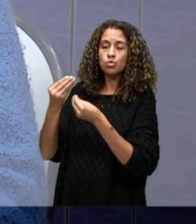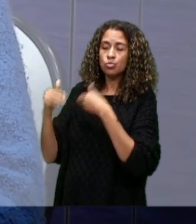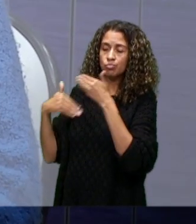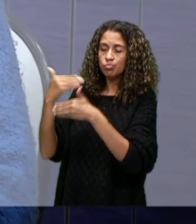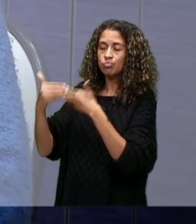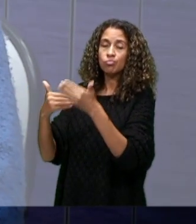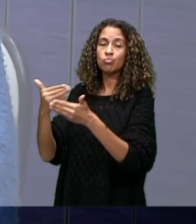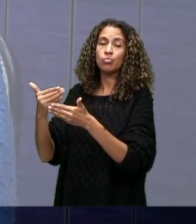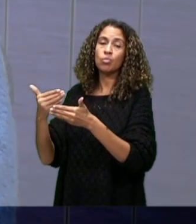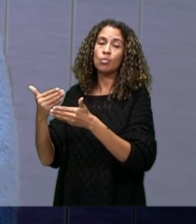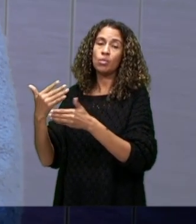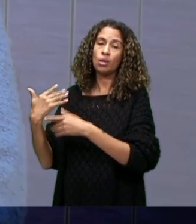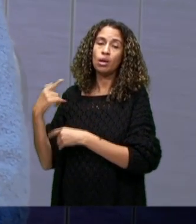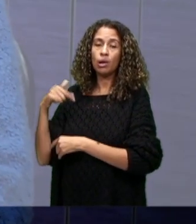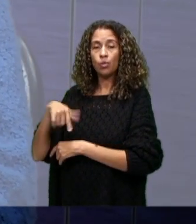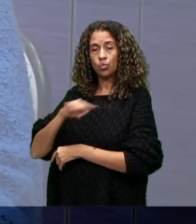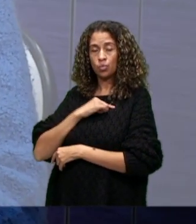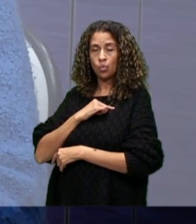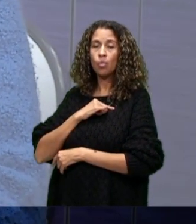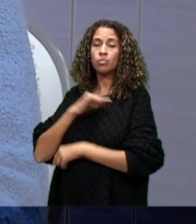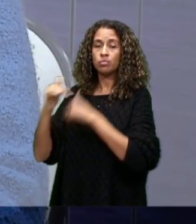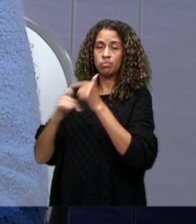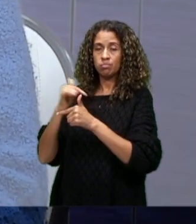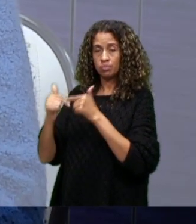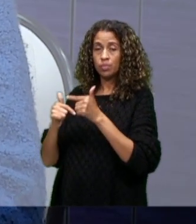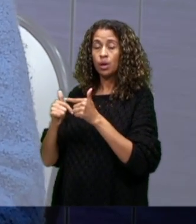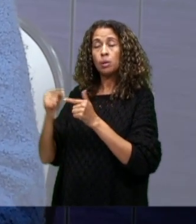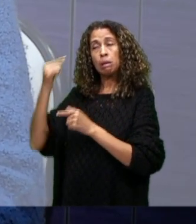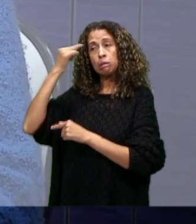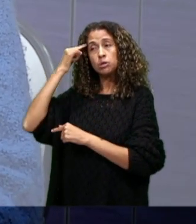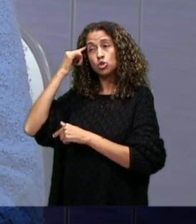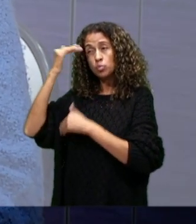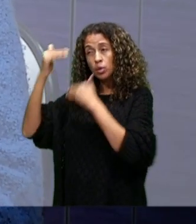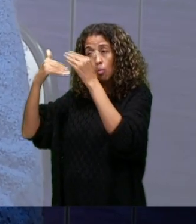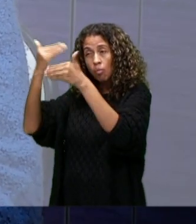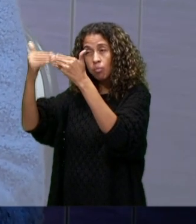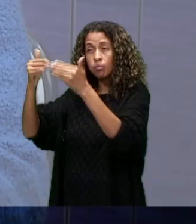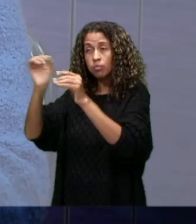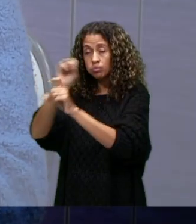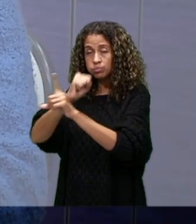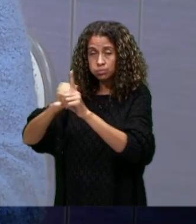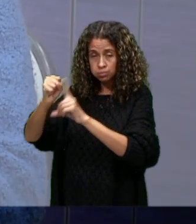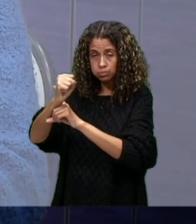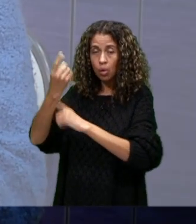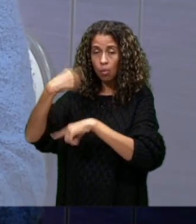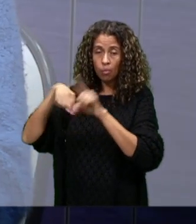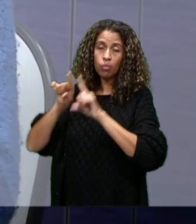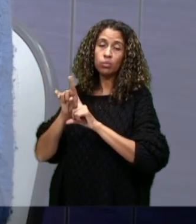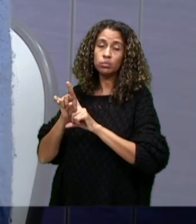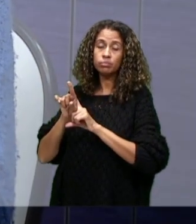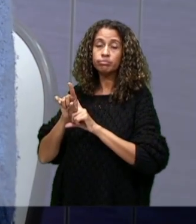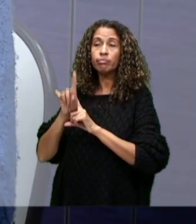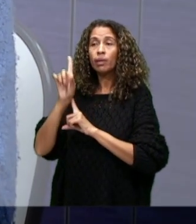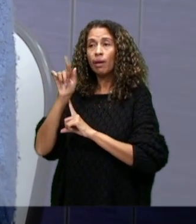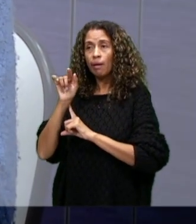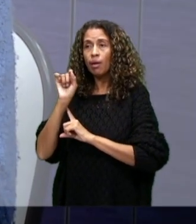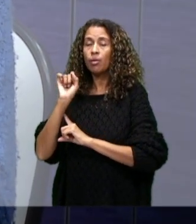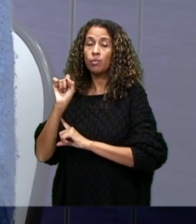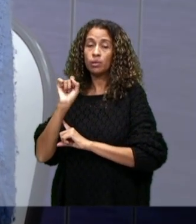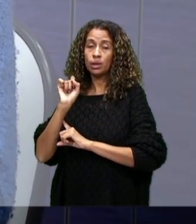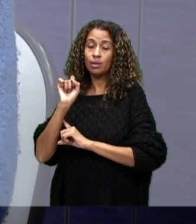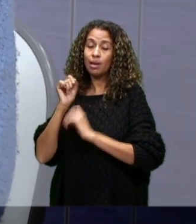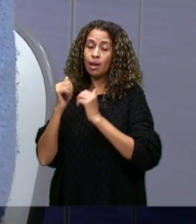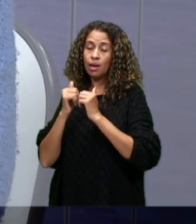nossas cidades e como a gente pensa o desenvolvimento e o progresso da nossa sociedade é a parte do